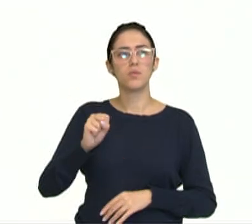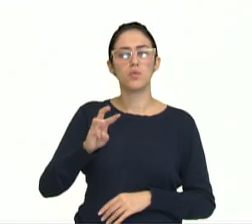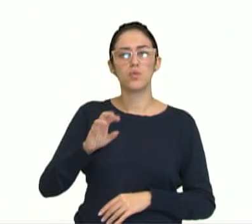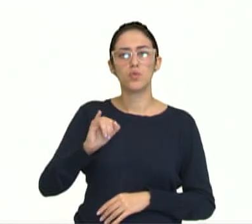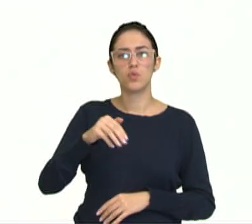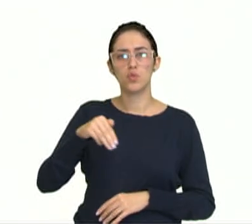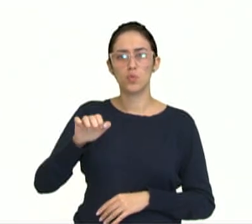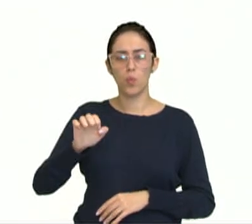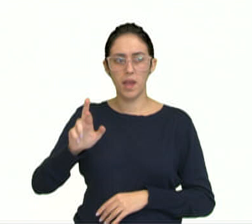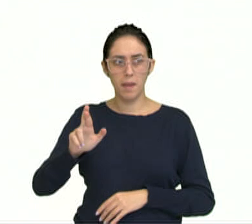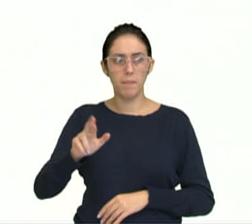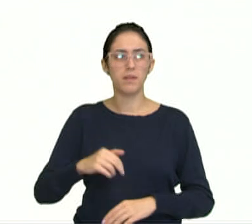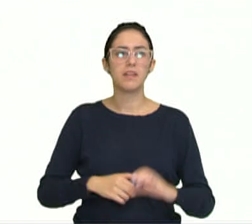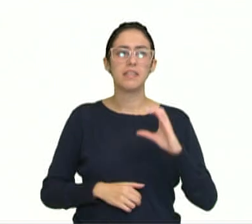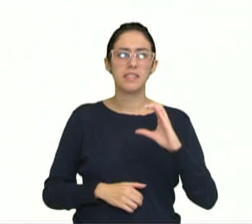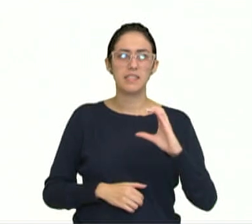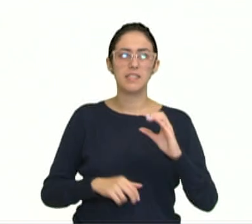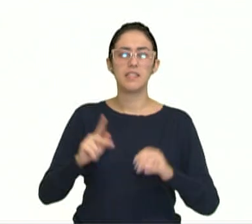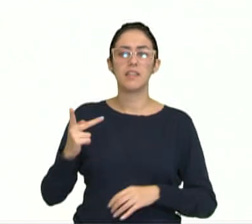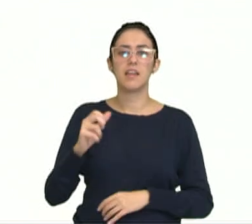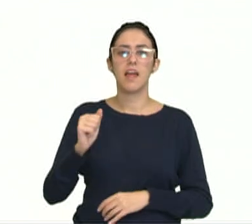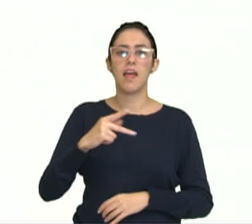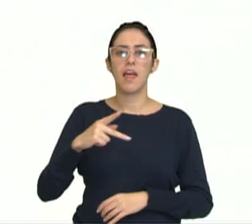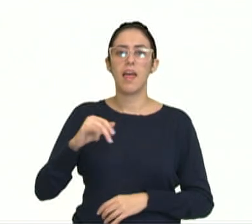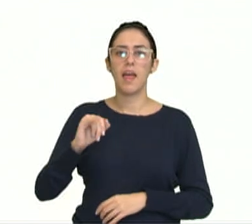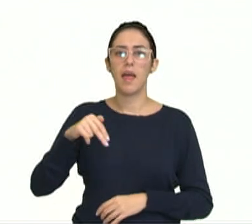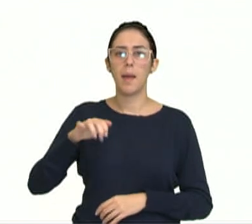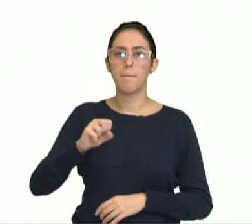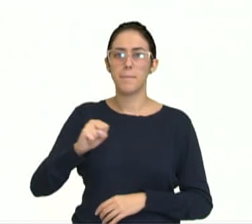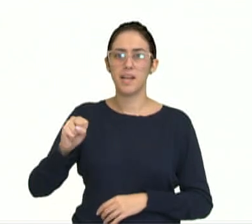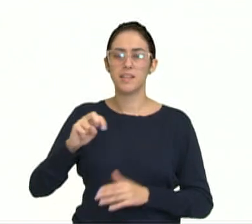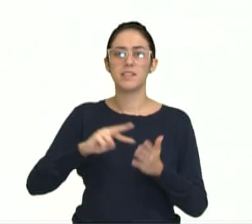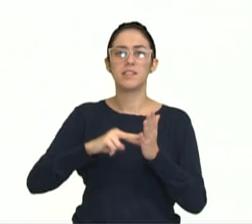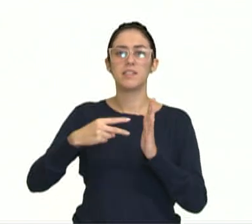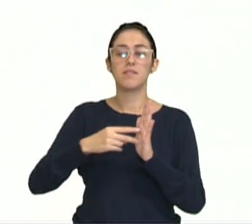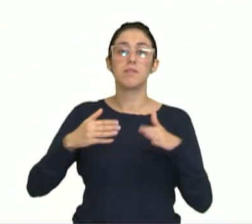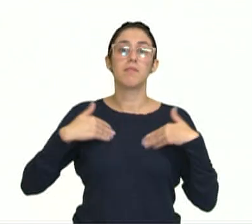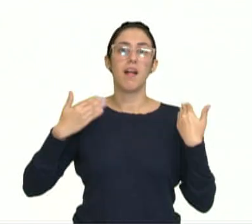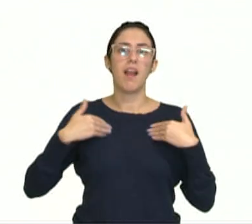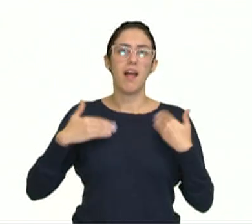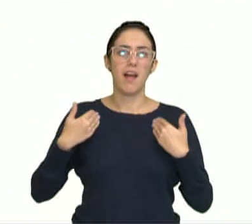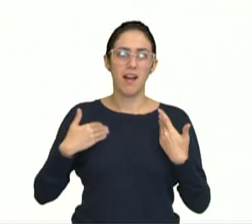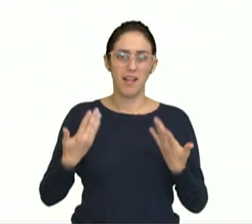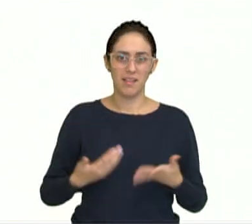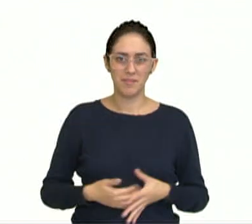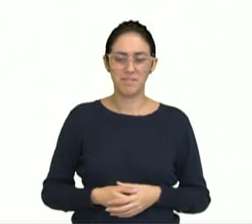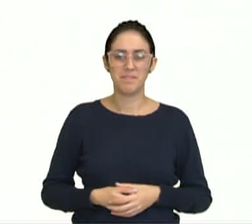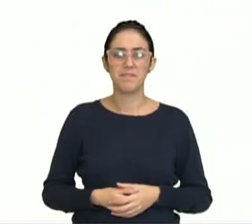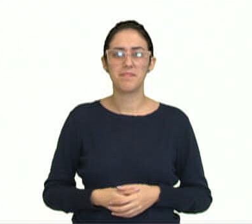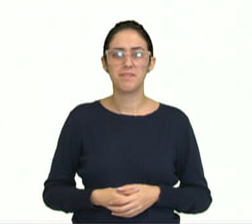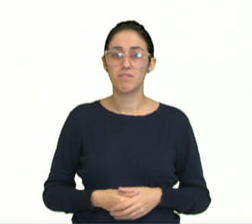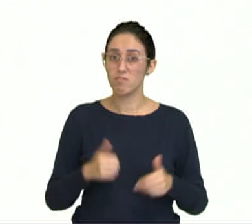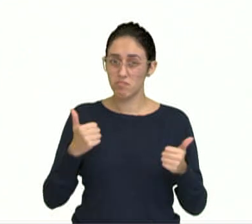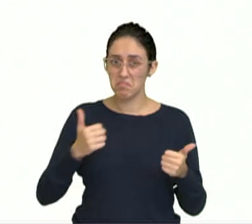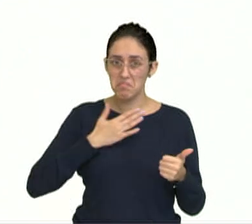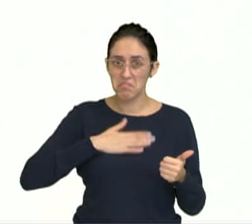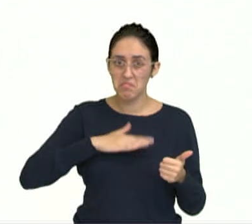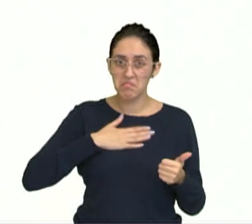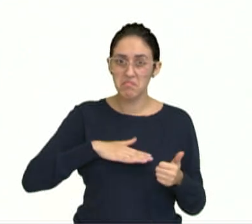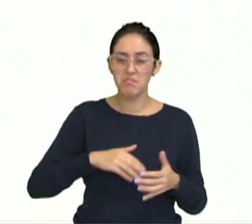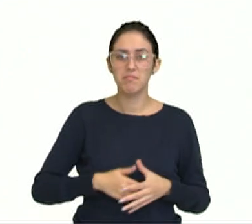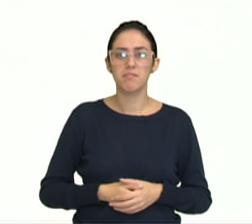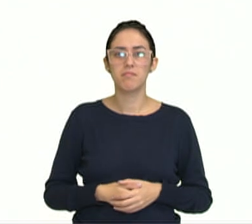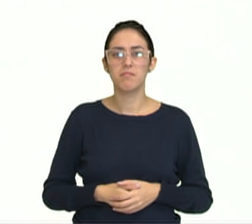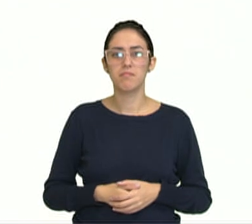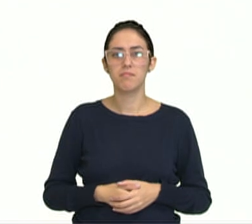letra C, happiness, que significa alegria. Tá bom? Tranquilo, então? Então,